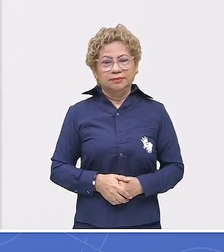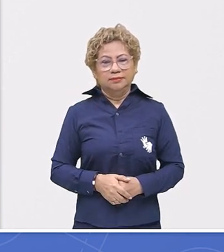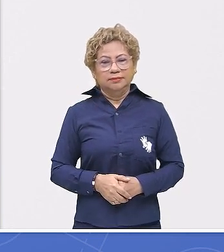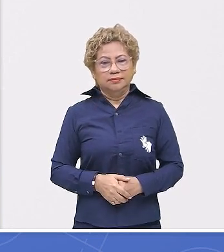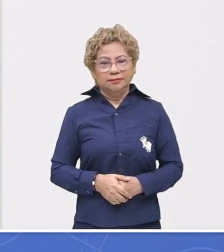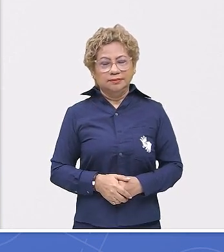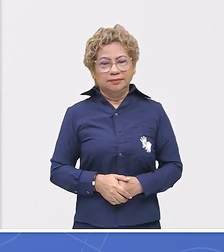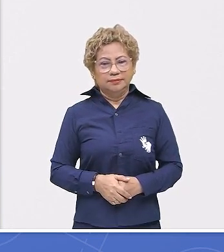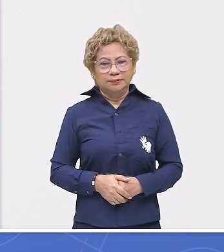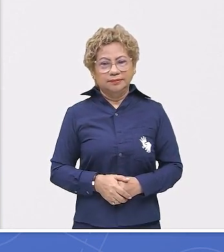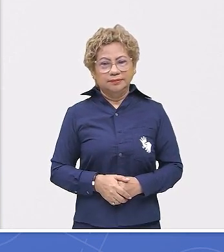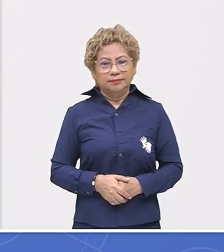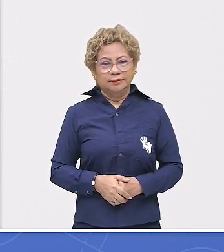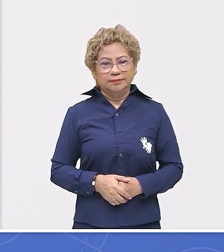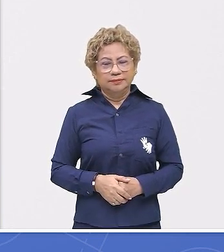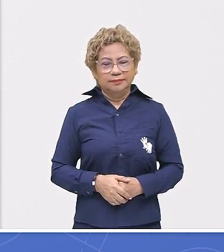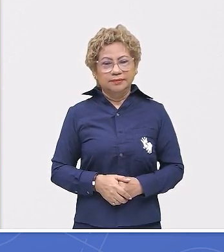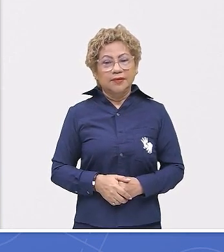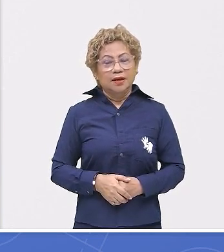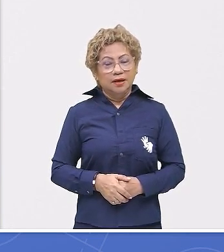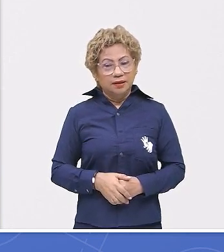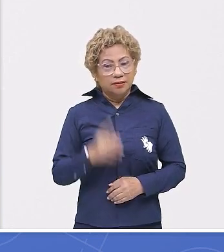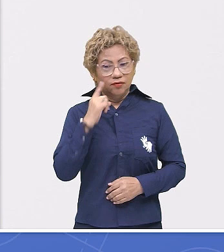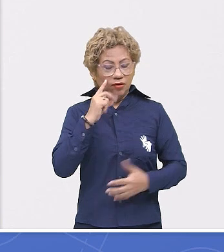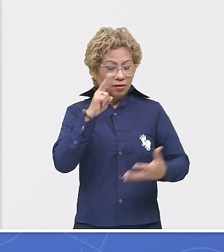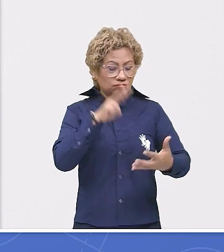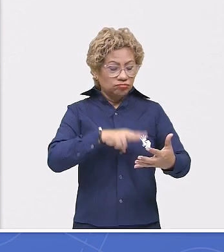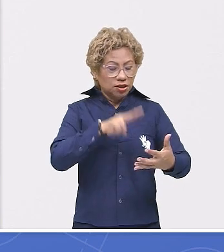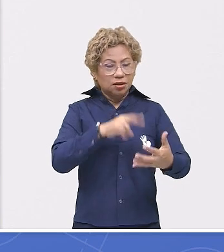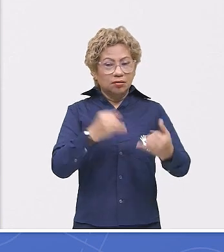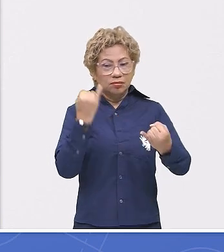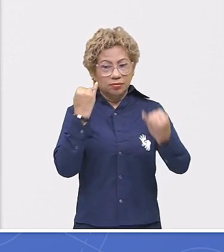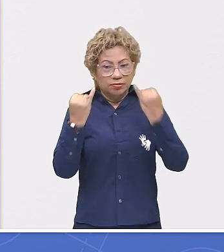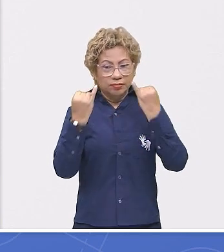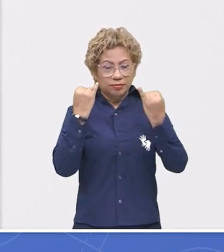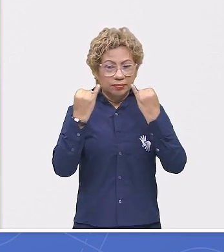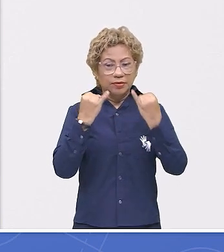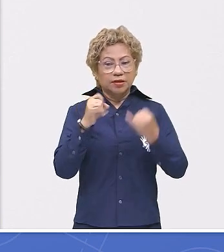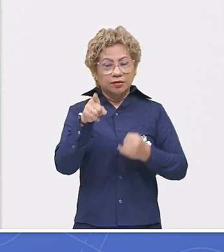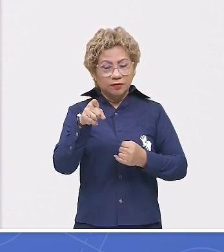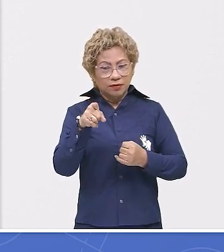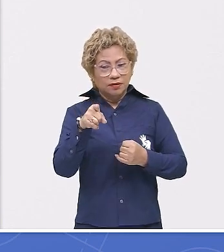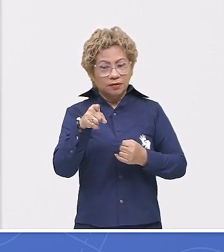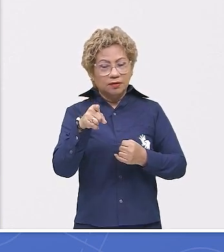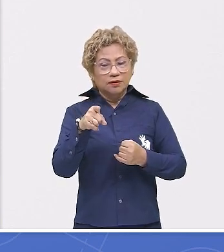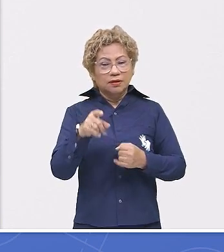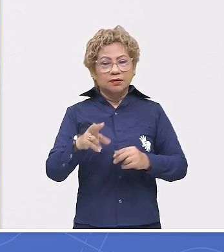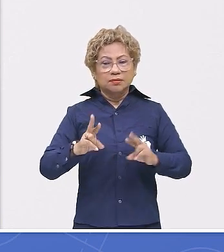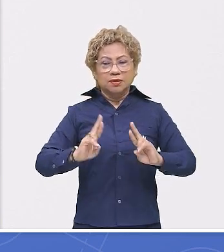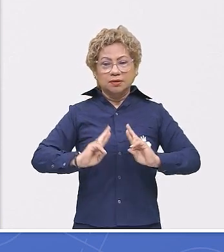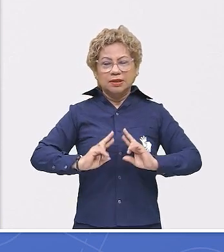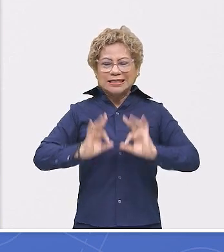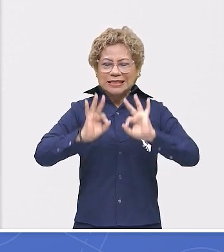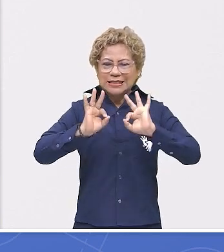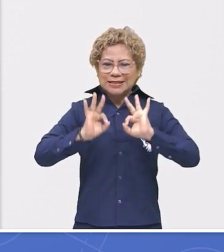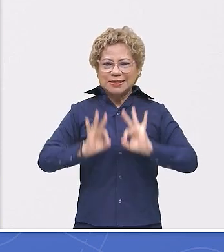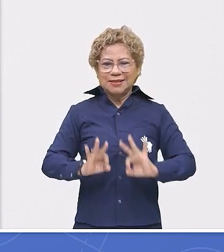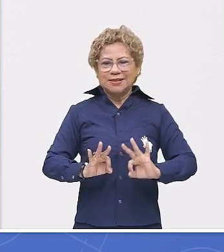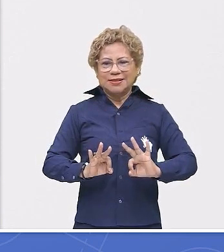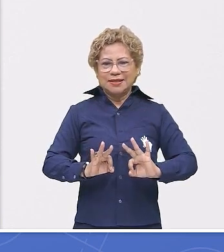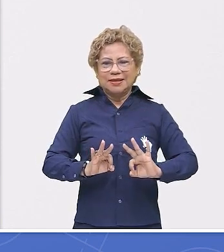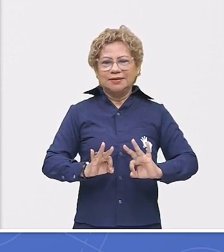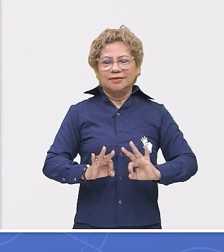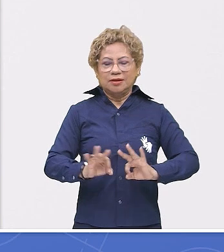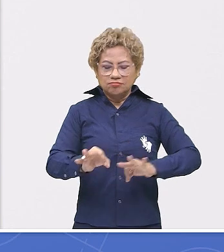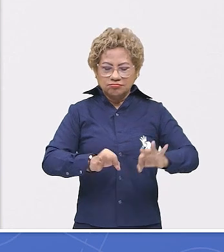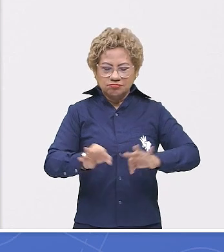360 graus. Então, pegando aí o resultado da divisão desses 360 graus, que é a extensão do nosso planeta,